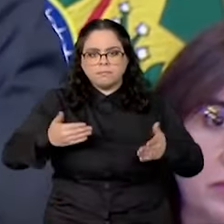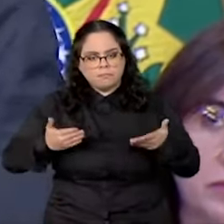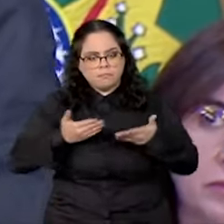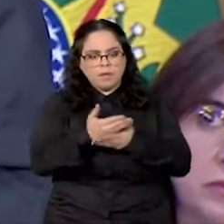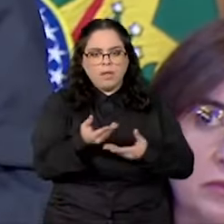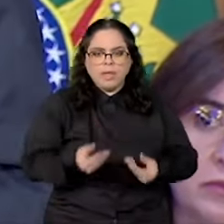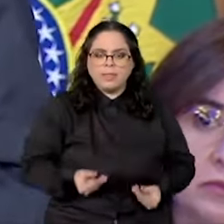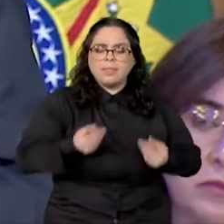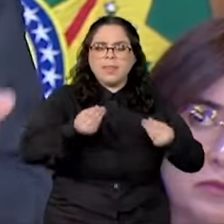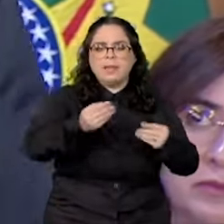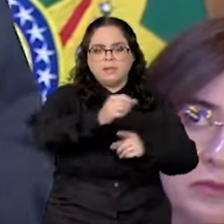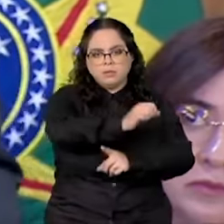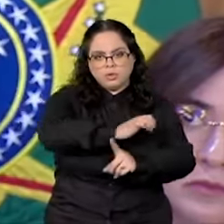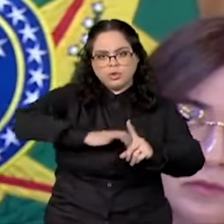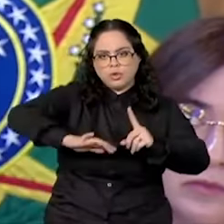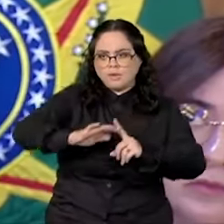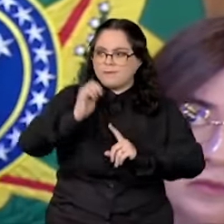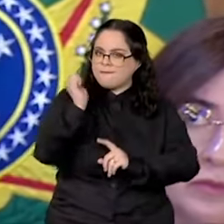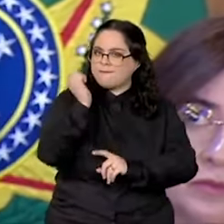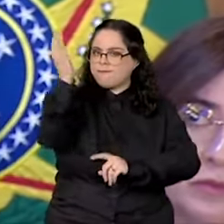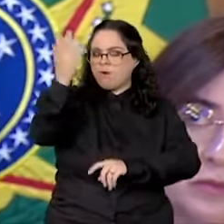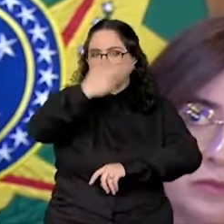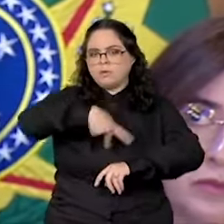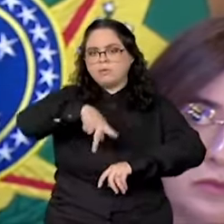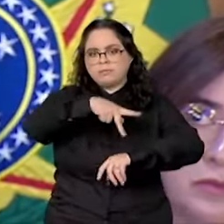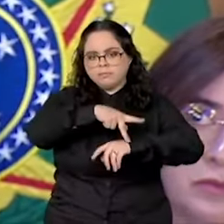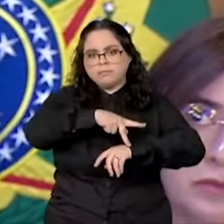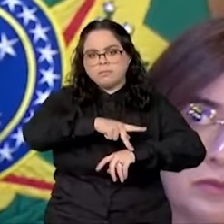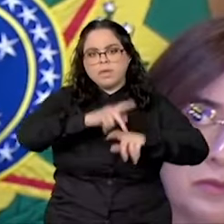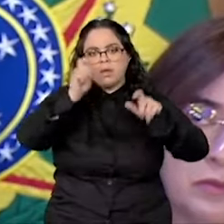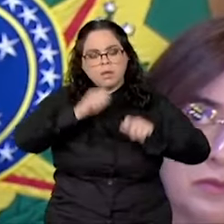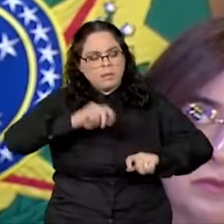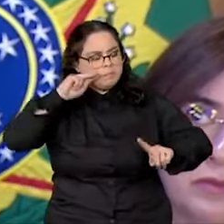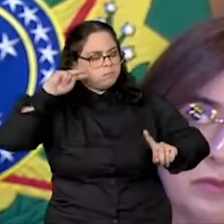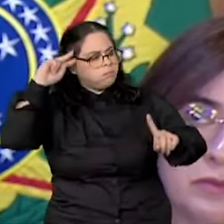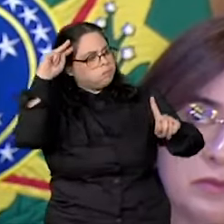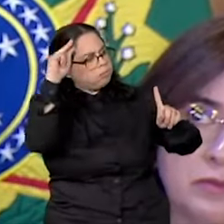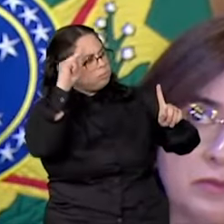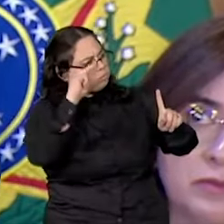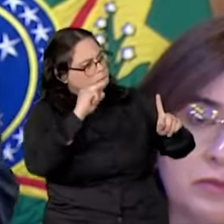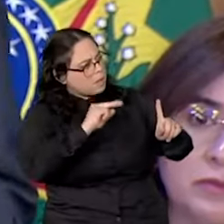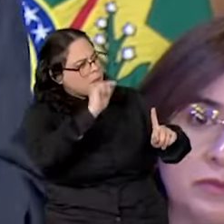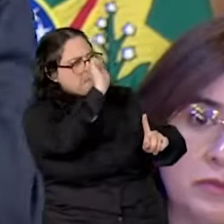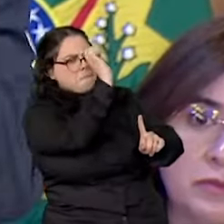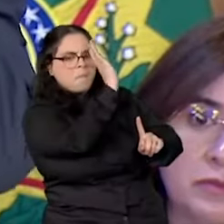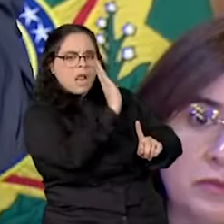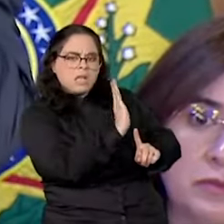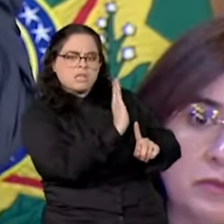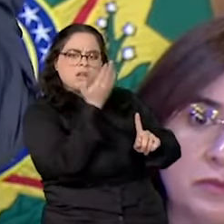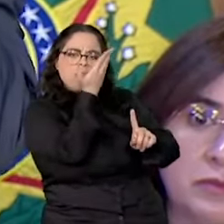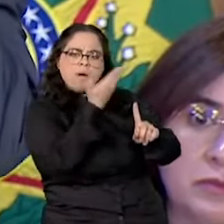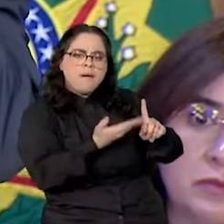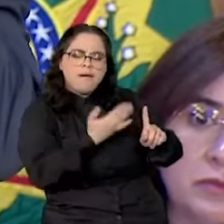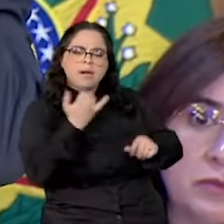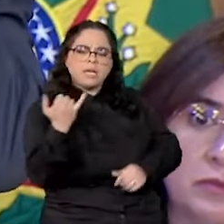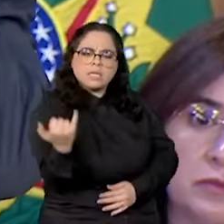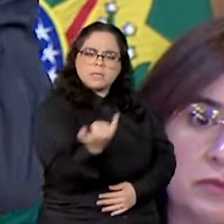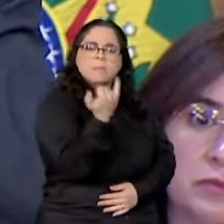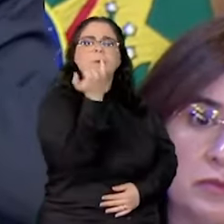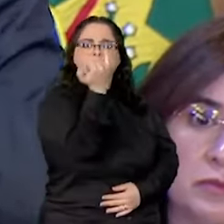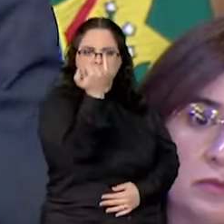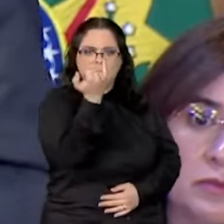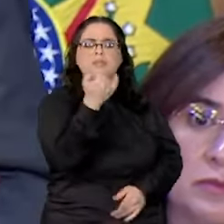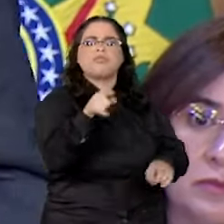para a sociedade externa, sabe, a dimensão do Brasil, a importância do Brasil. E quando a